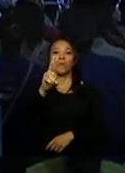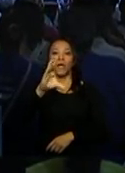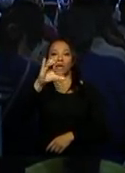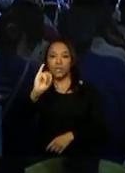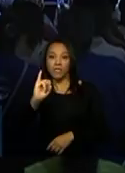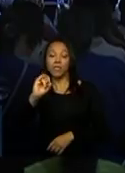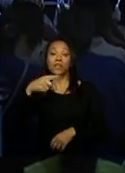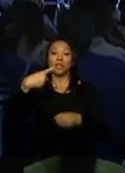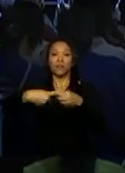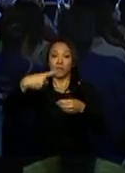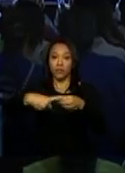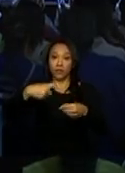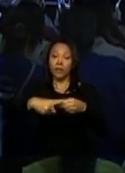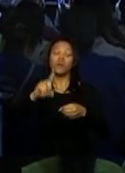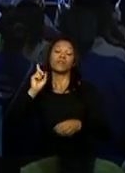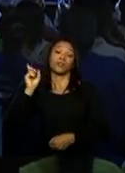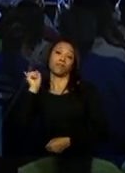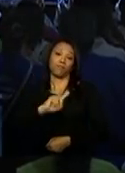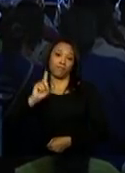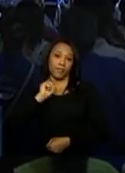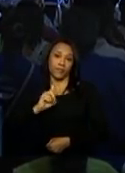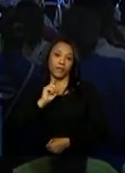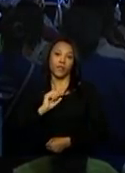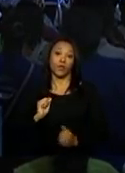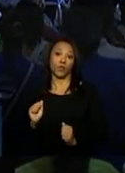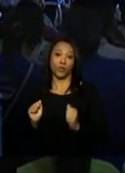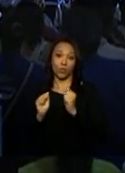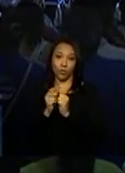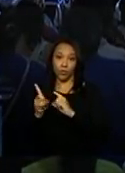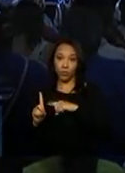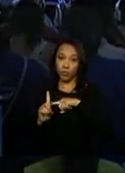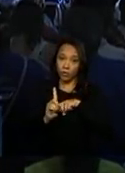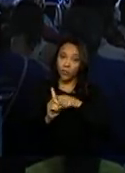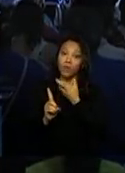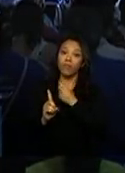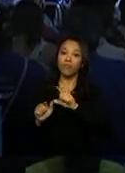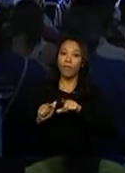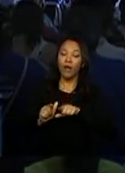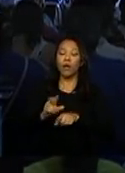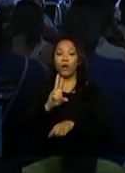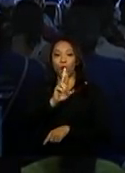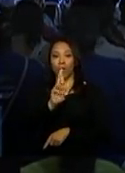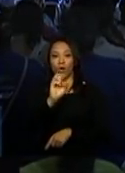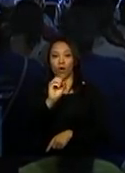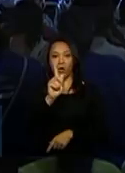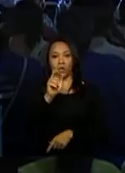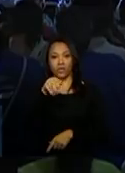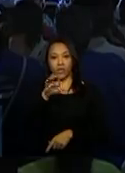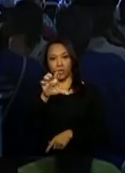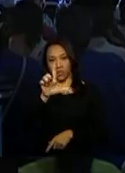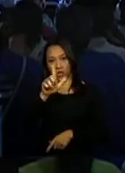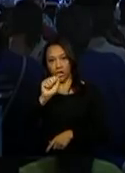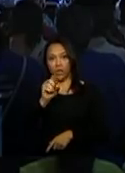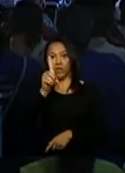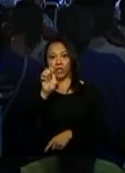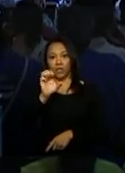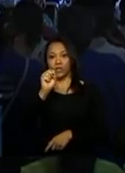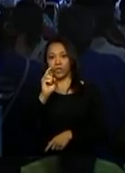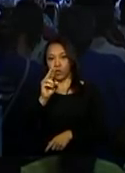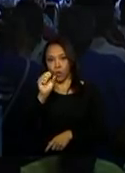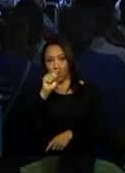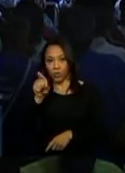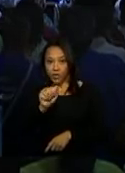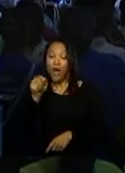Manhumirim, Minas Gerais, acompanhada da catadora Rosângela de Souza, presidente